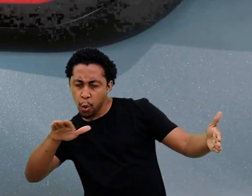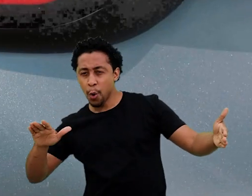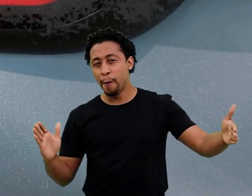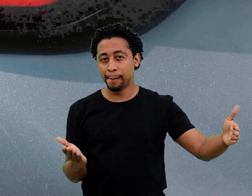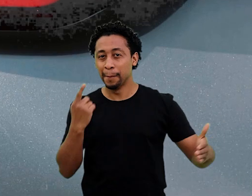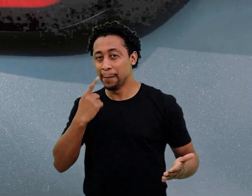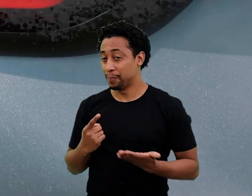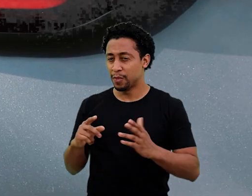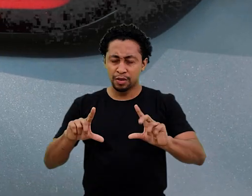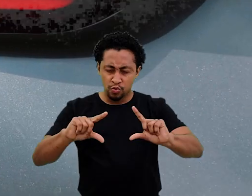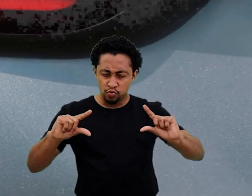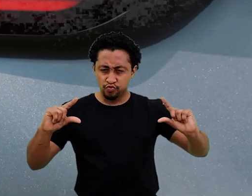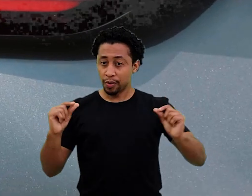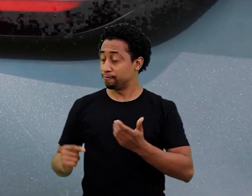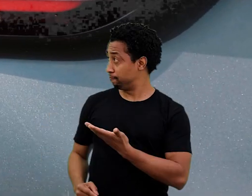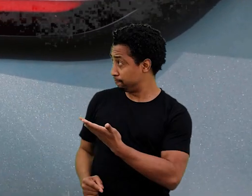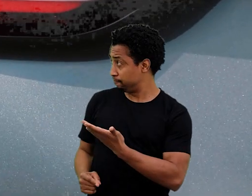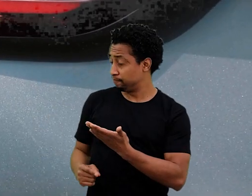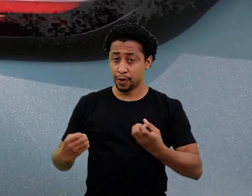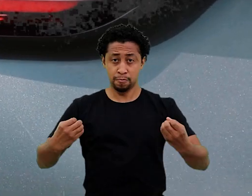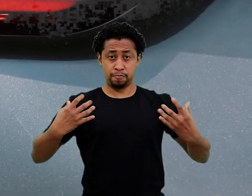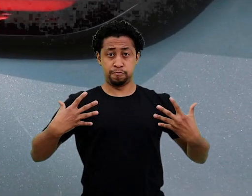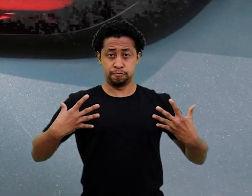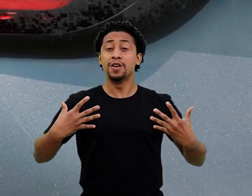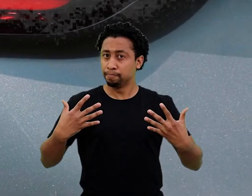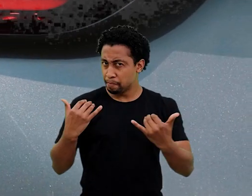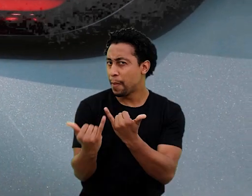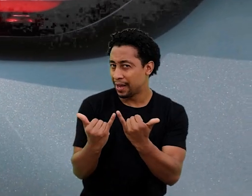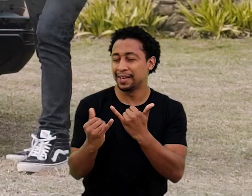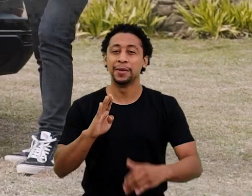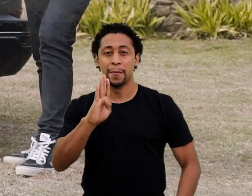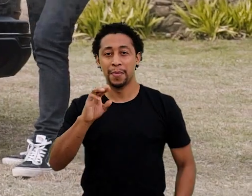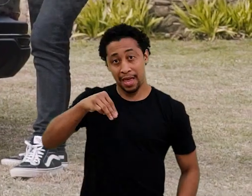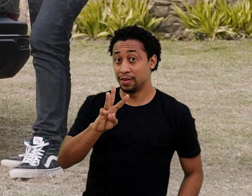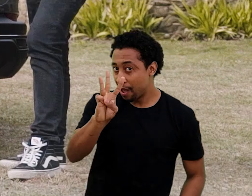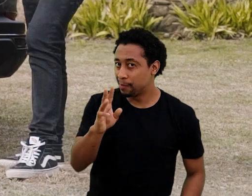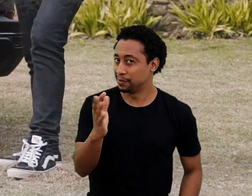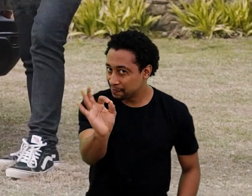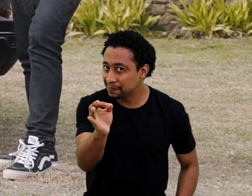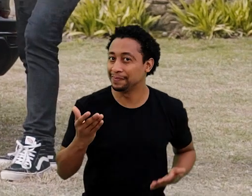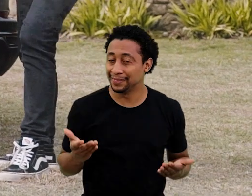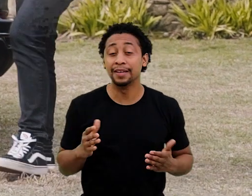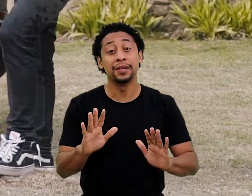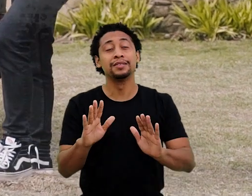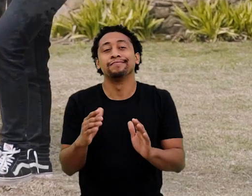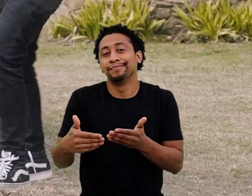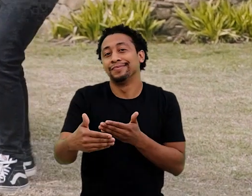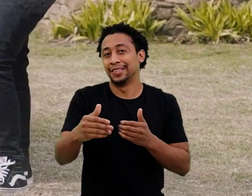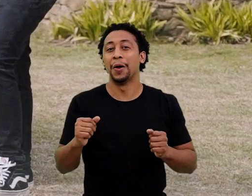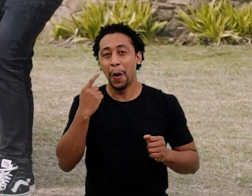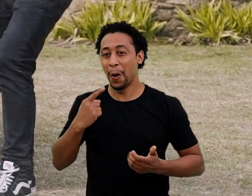essa solução do grupo óptico, lembra muito essa última fase dos carros da BMW. A gente acha que, num primeiro momento, que o